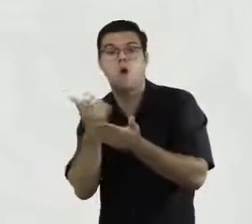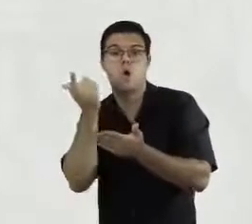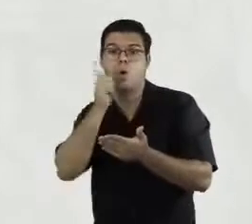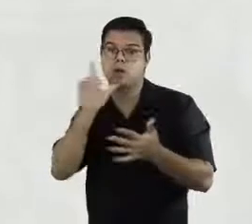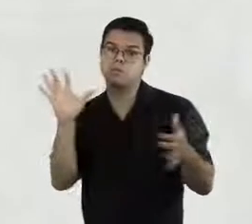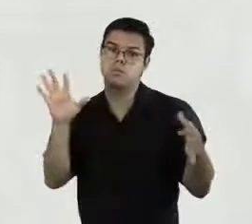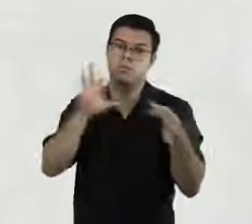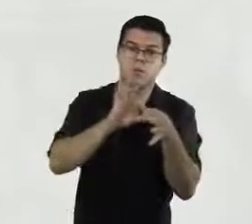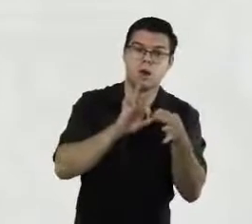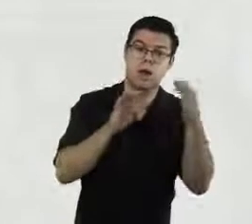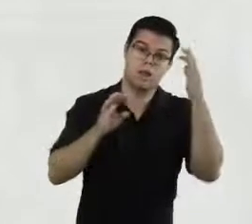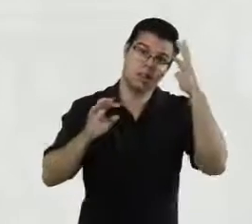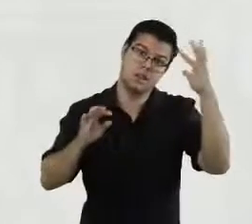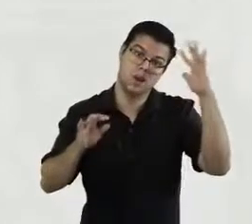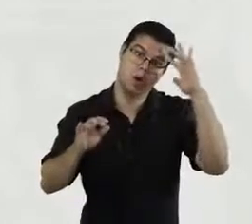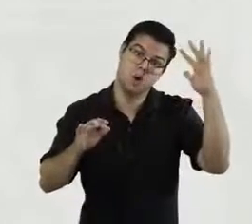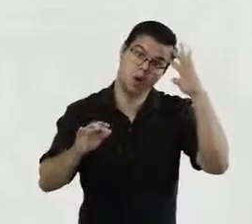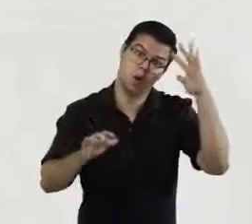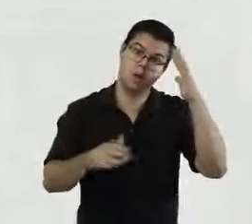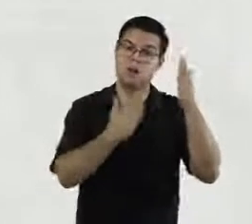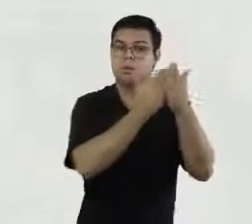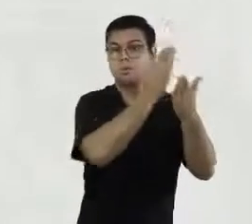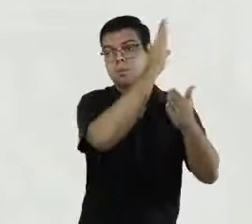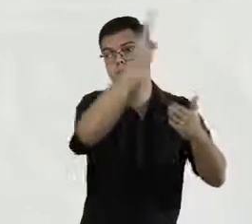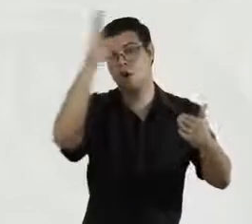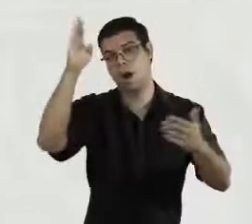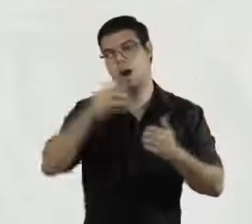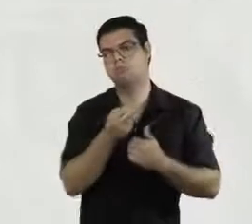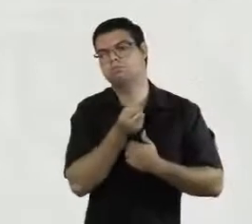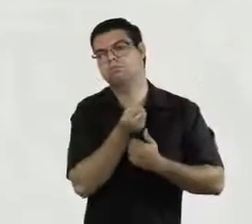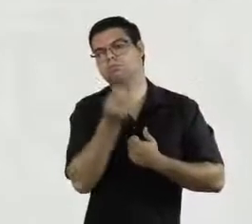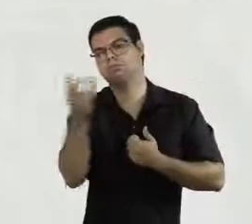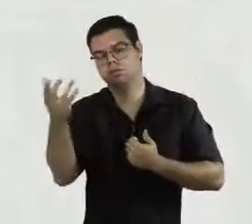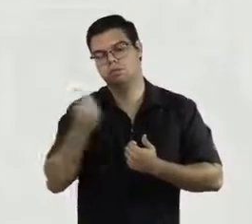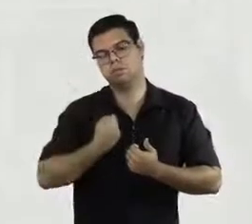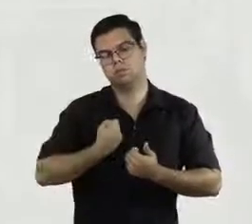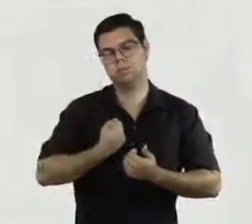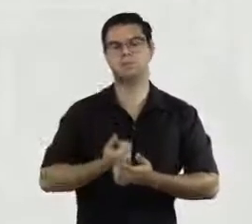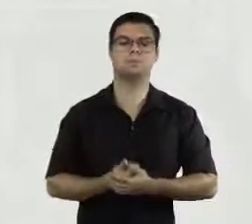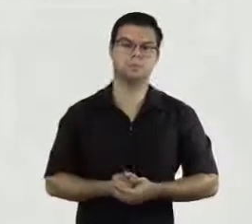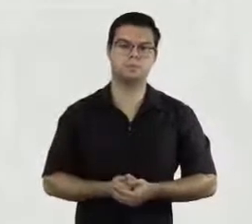teoria bibliográfica, a sua quantidade.